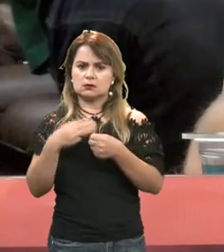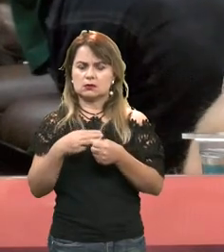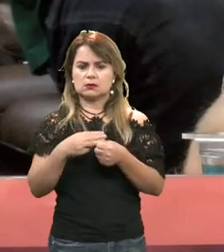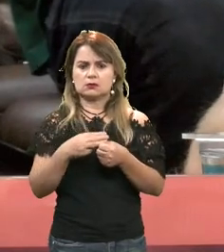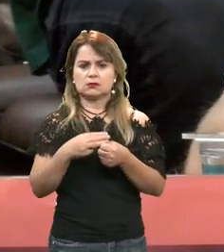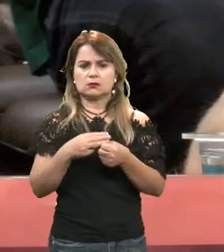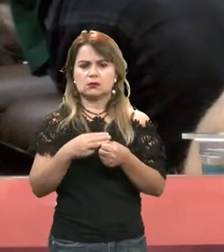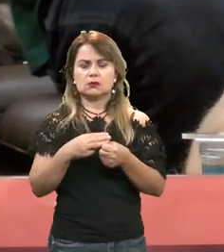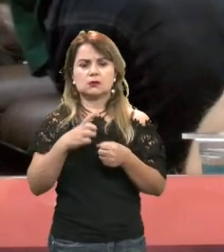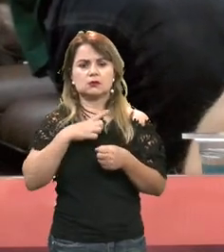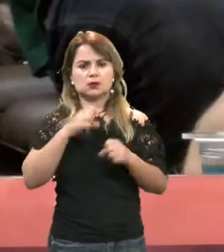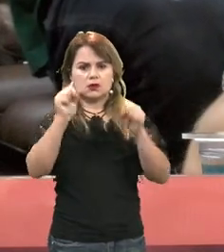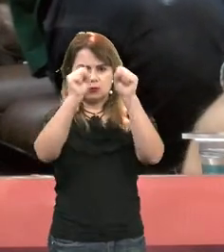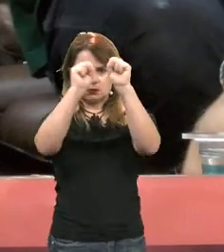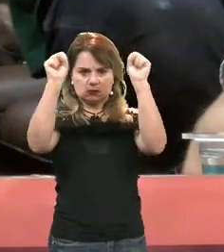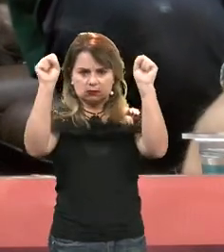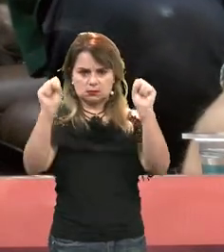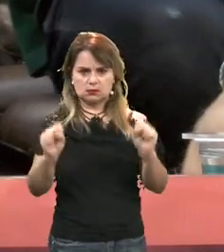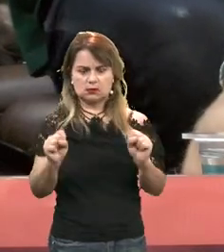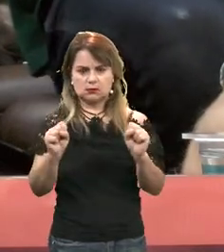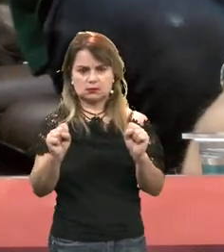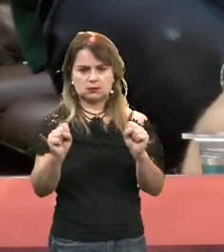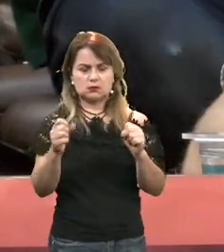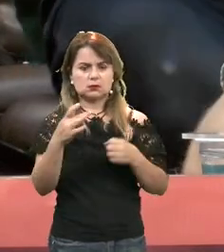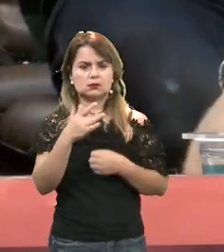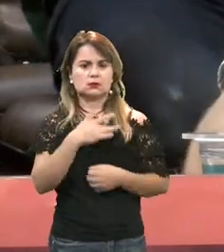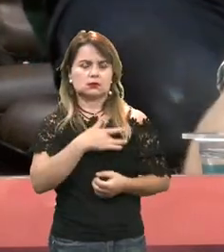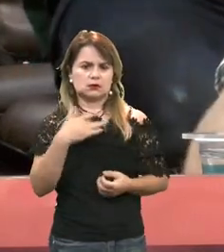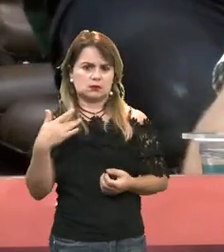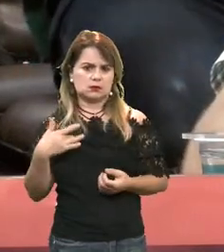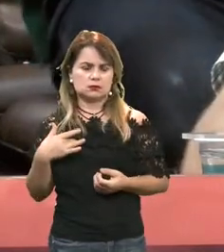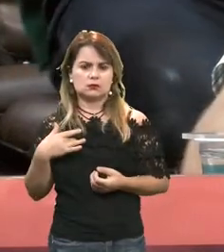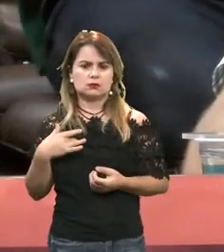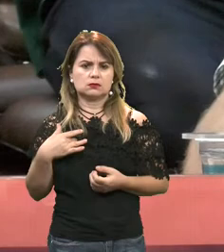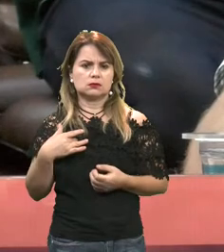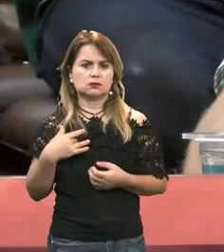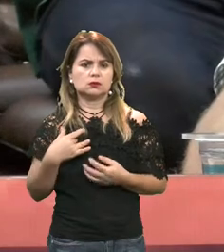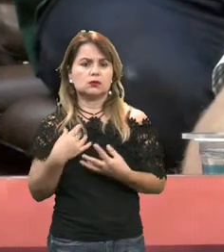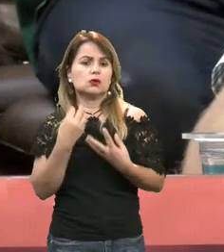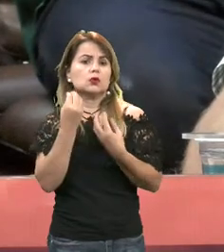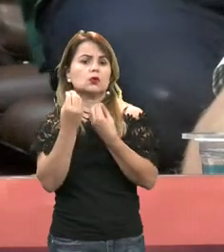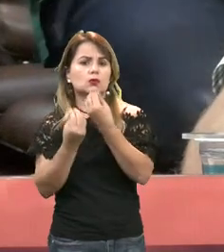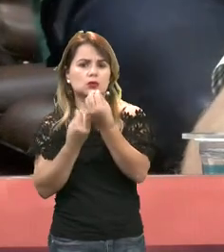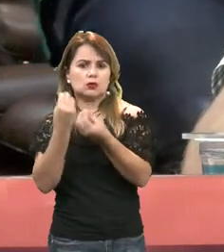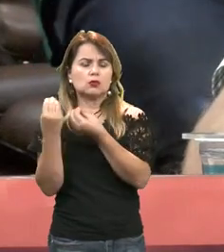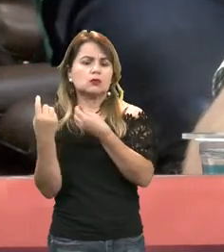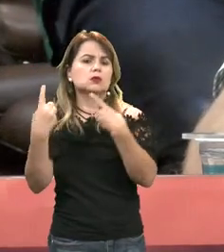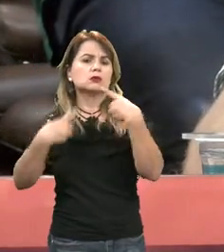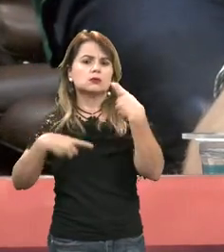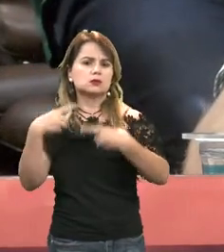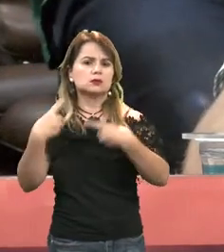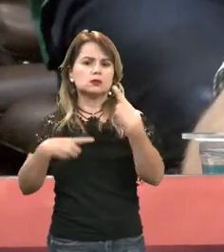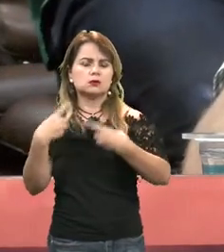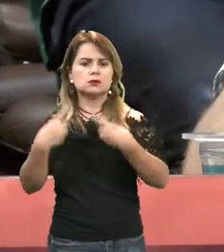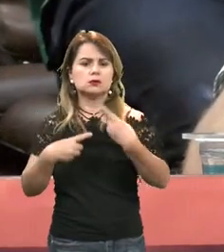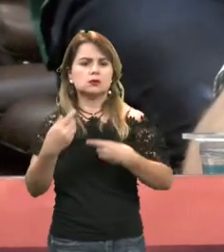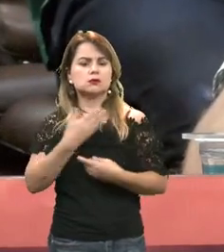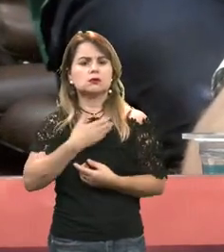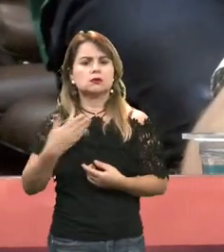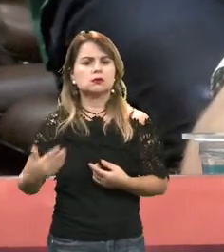o Sistema Único de Saúde, uma ampla rede do Programa Saúde da Família, que tipo de política pública poderia